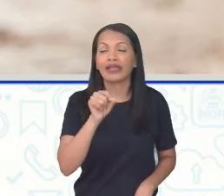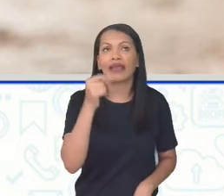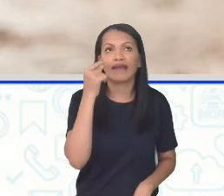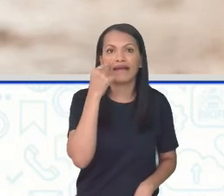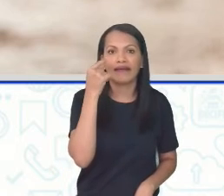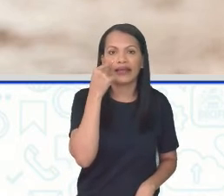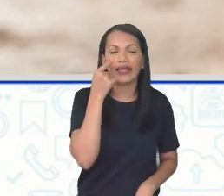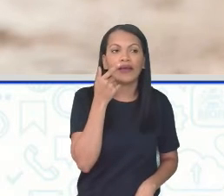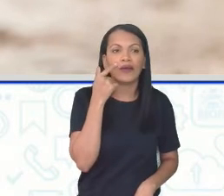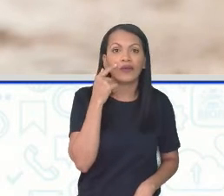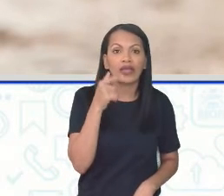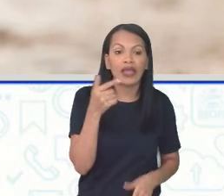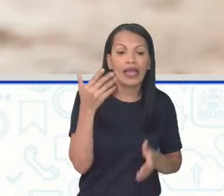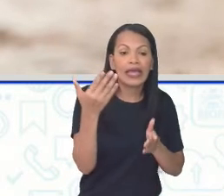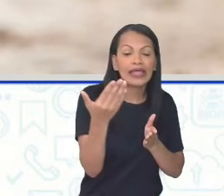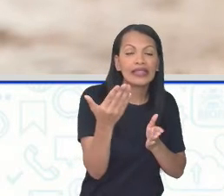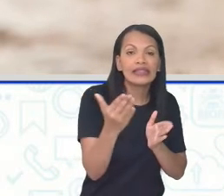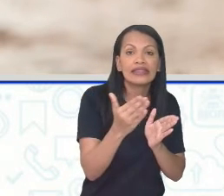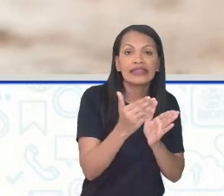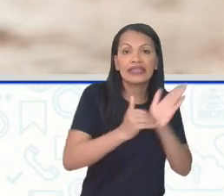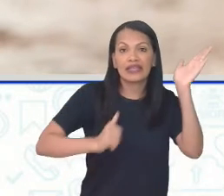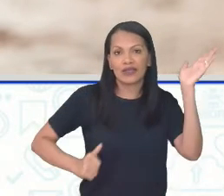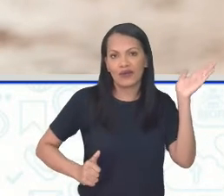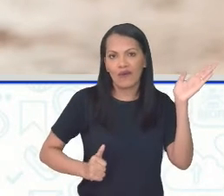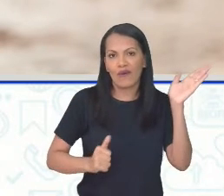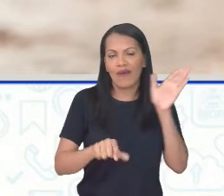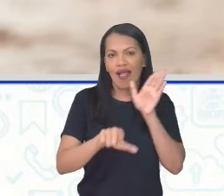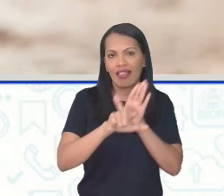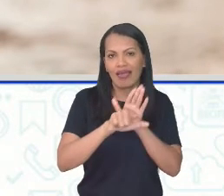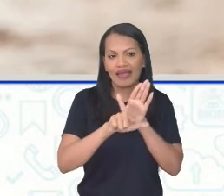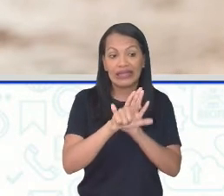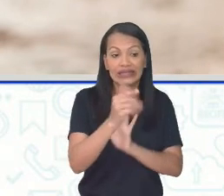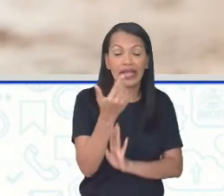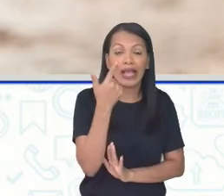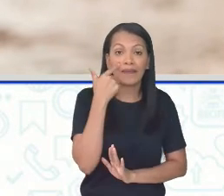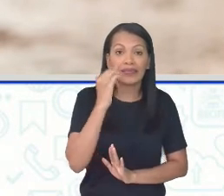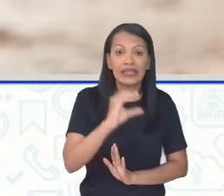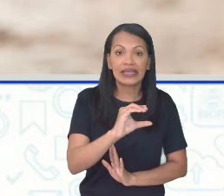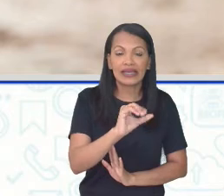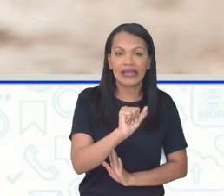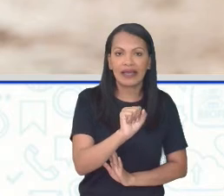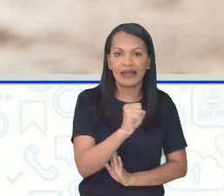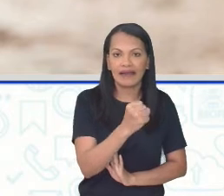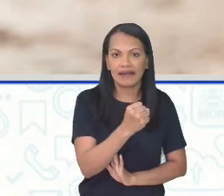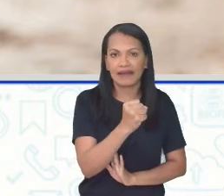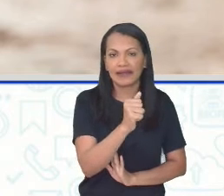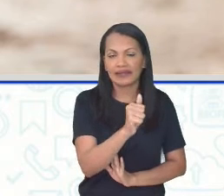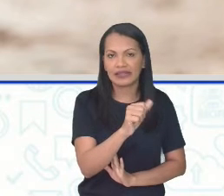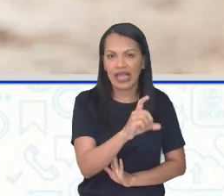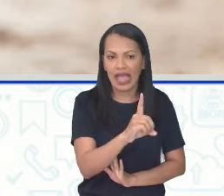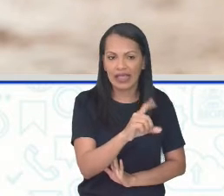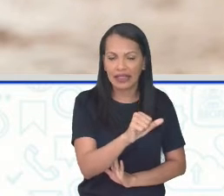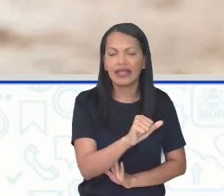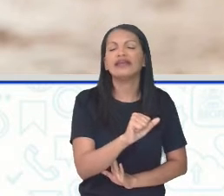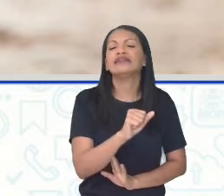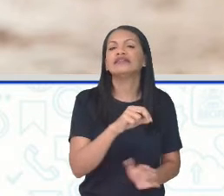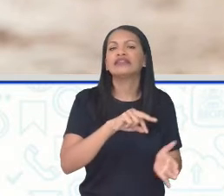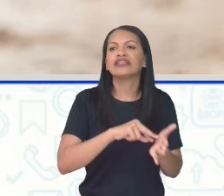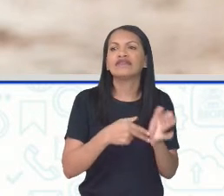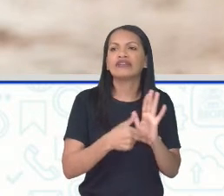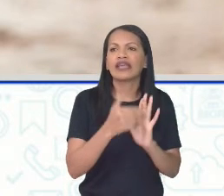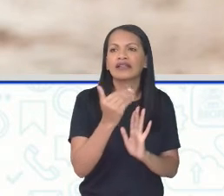é cassação das leis que permitia, não é? A caçada aos animais, não